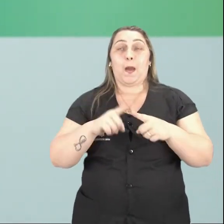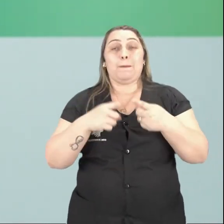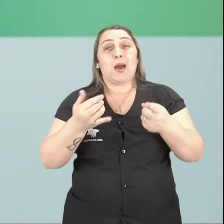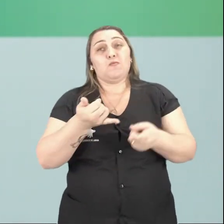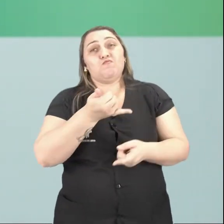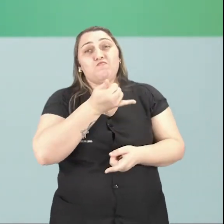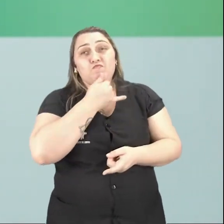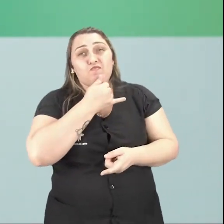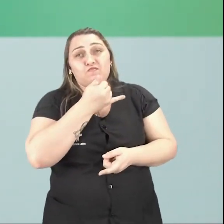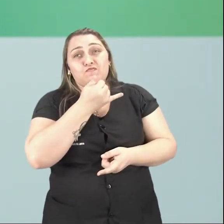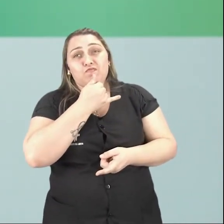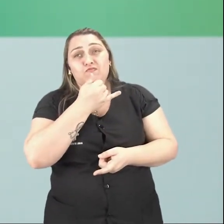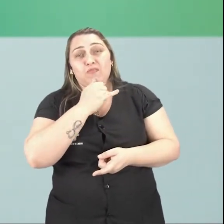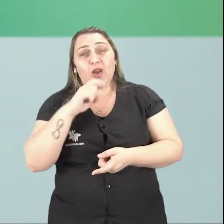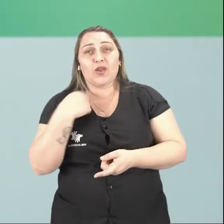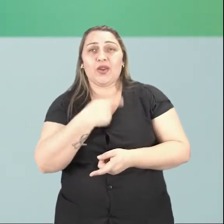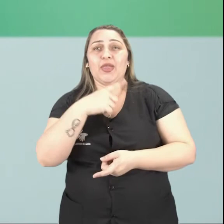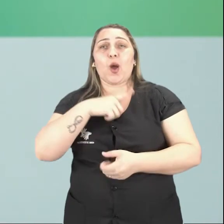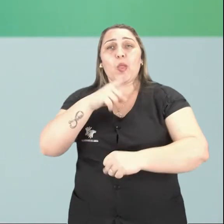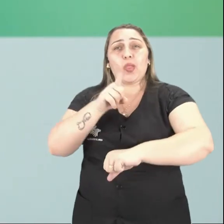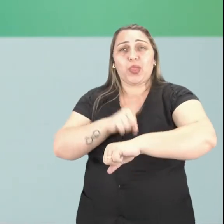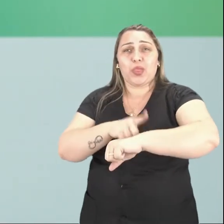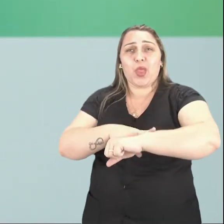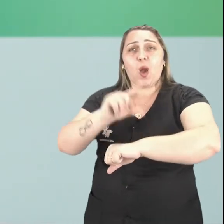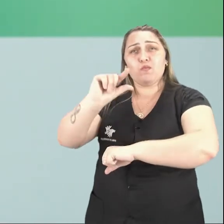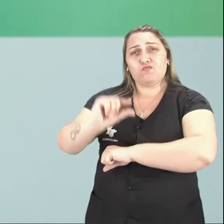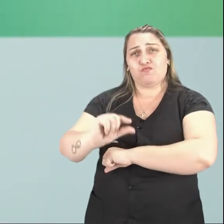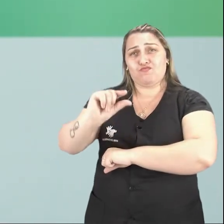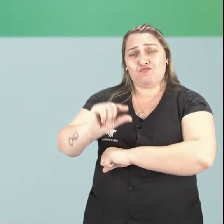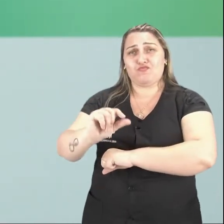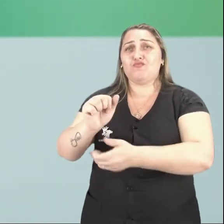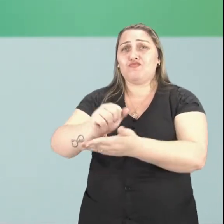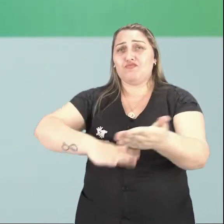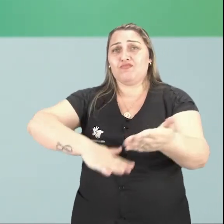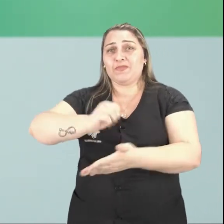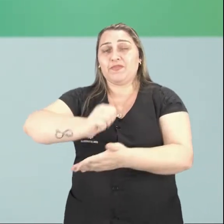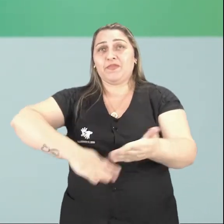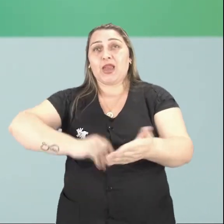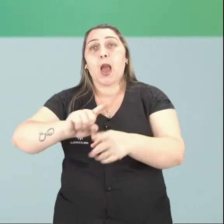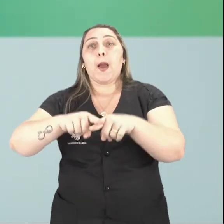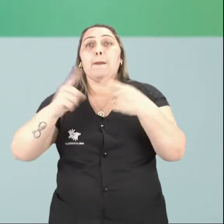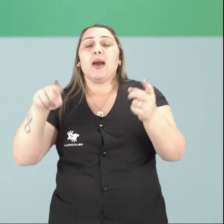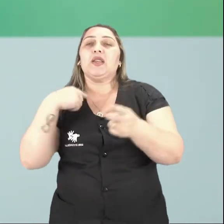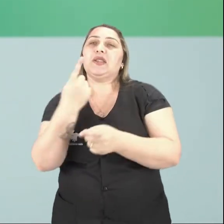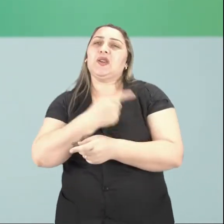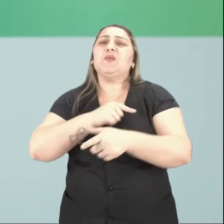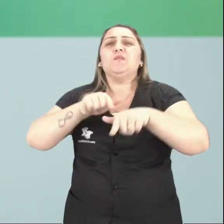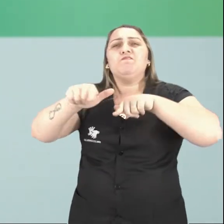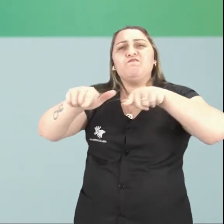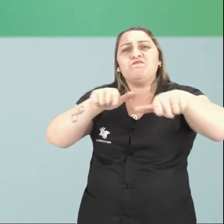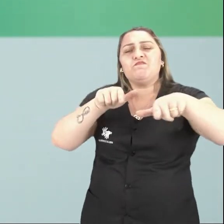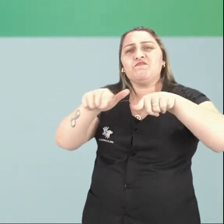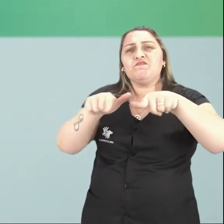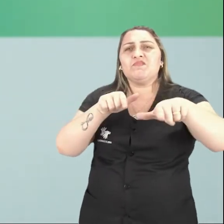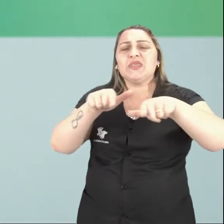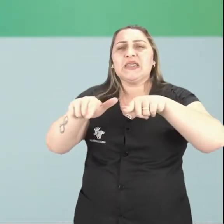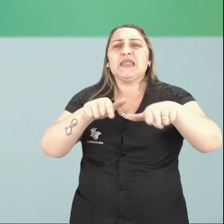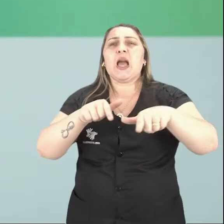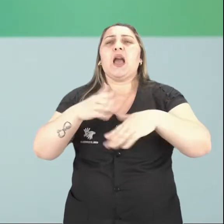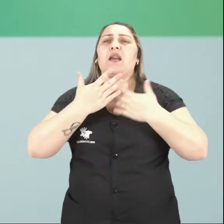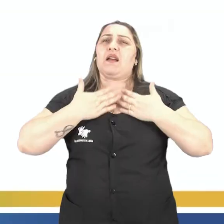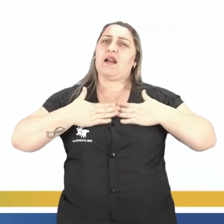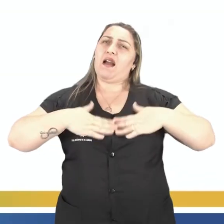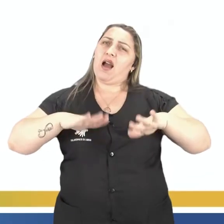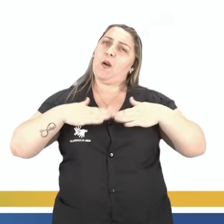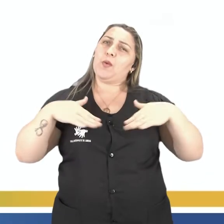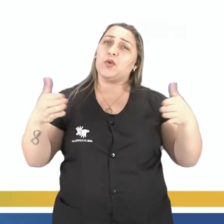mas infelizmente a gente tem um tempo limitado para o exercitando, mas a gente vai trabalhar de forma um pouco mais calma